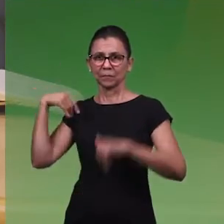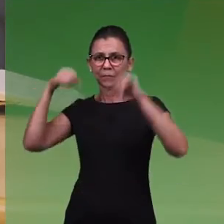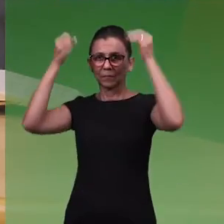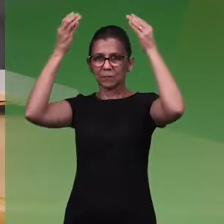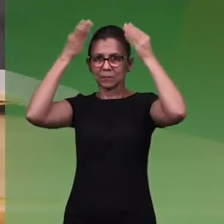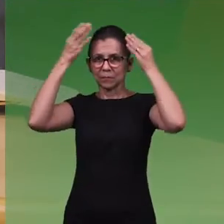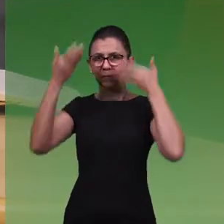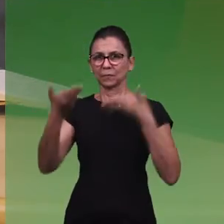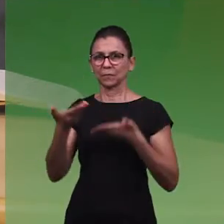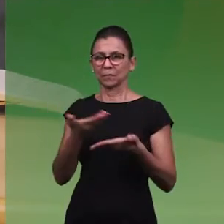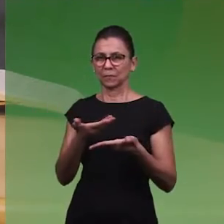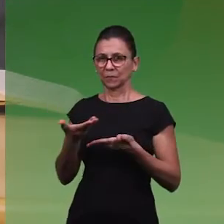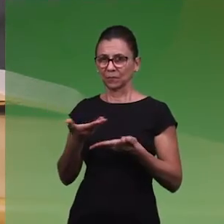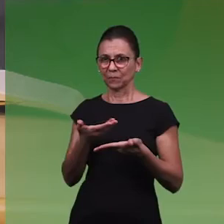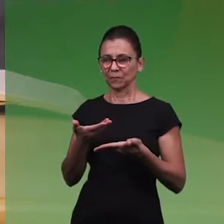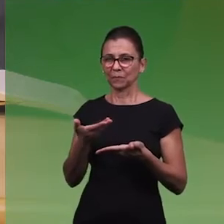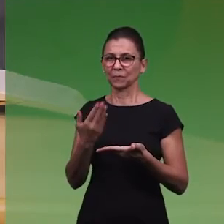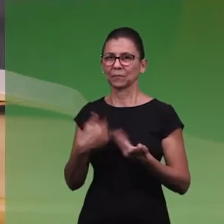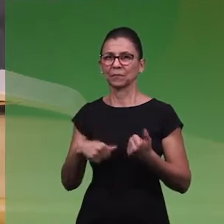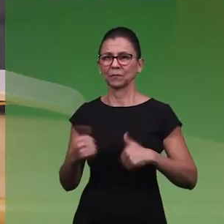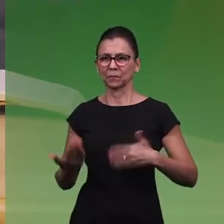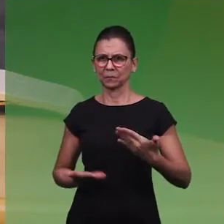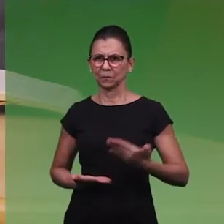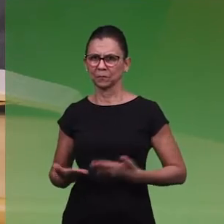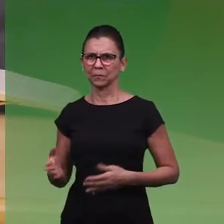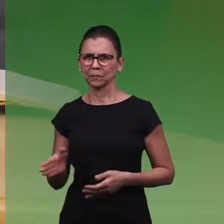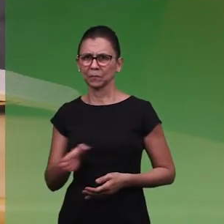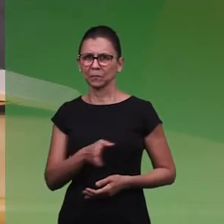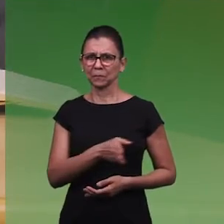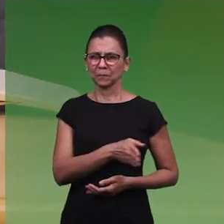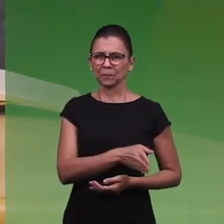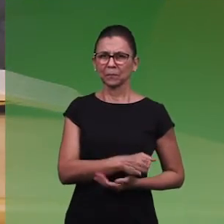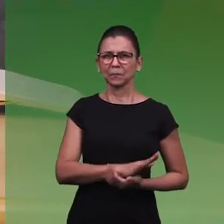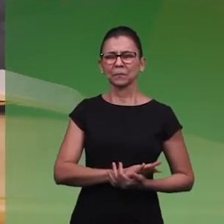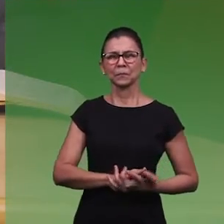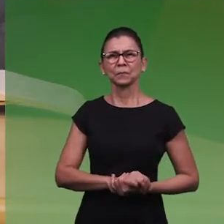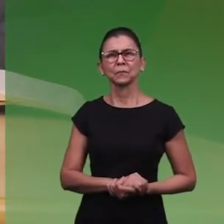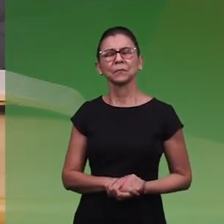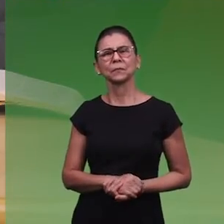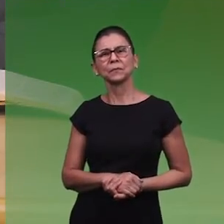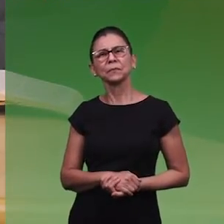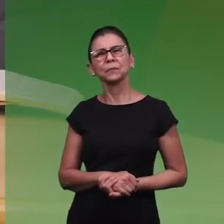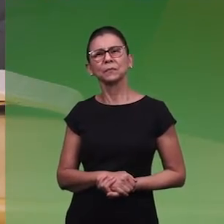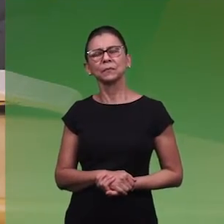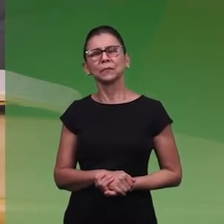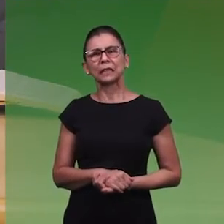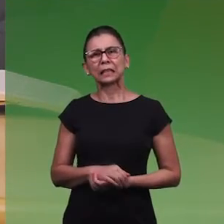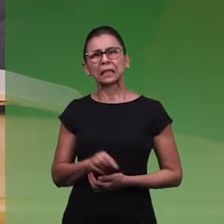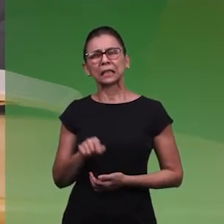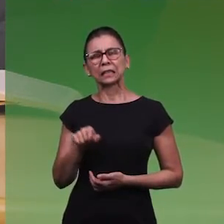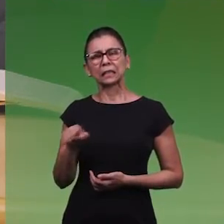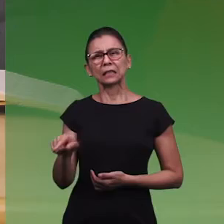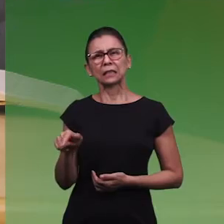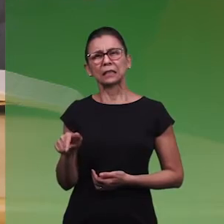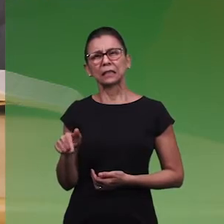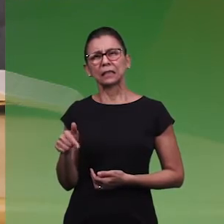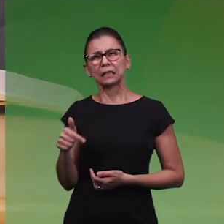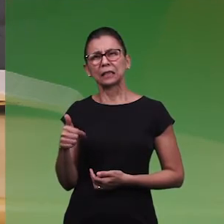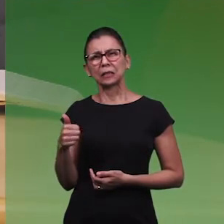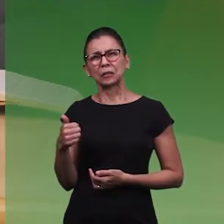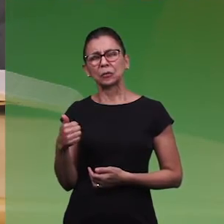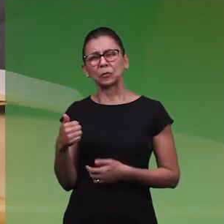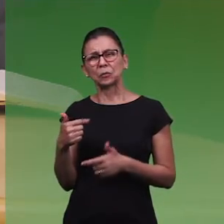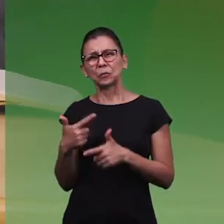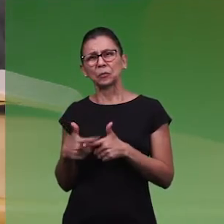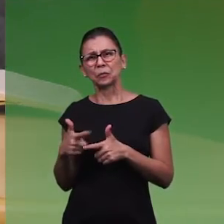chegar uma pessoa lá, exemplificando, pequenininha, humilde, e que aquele problema dele